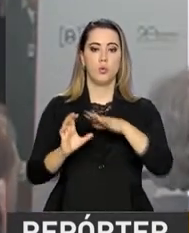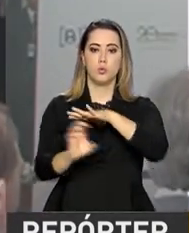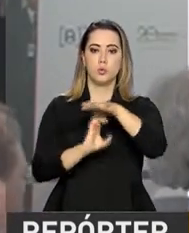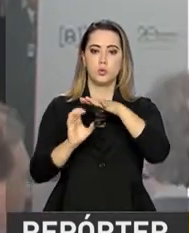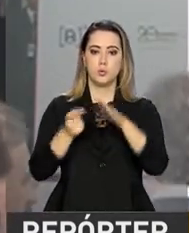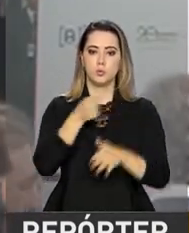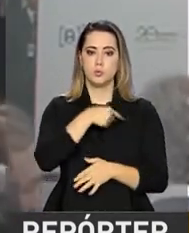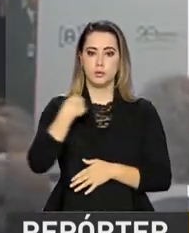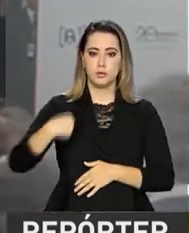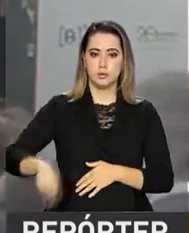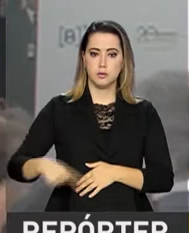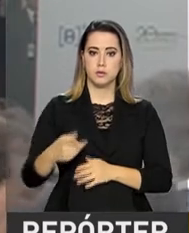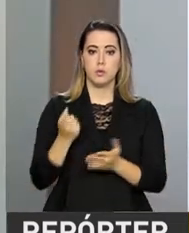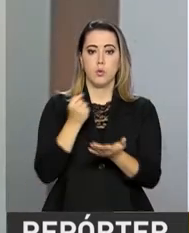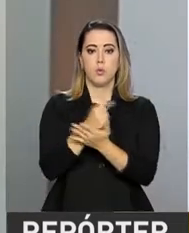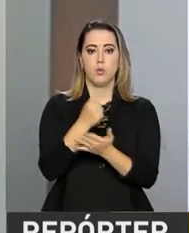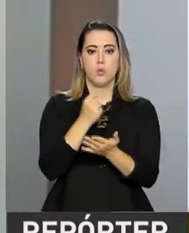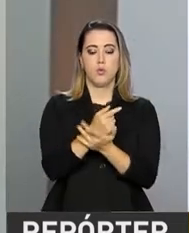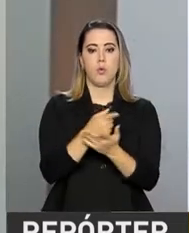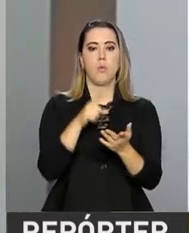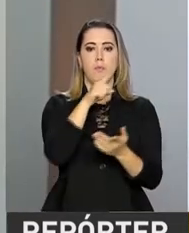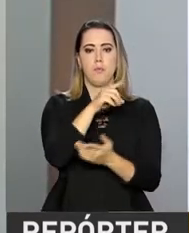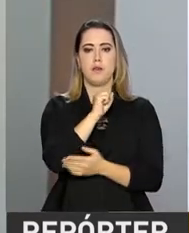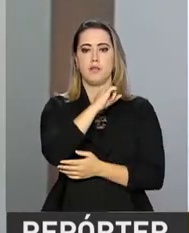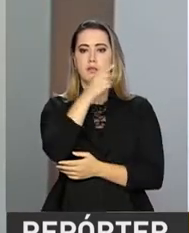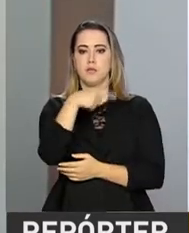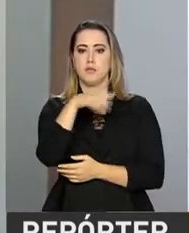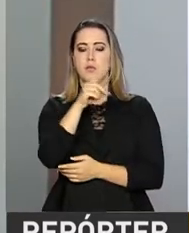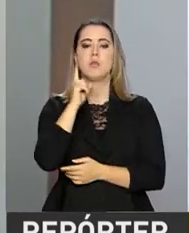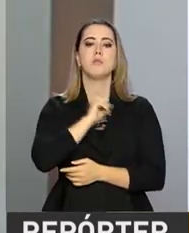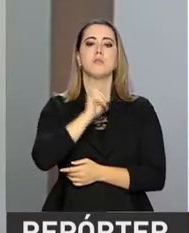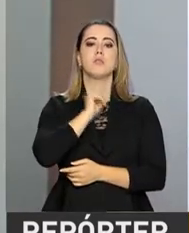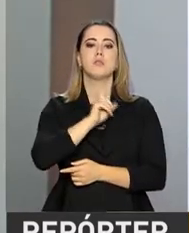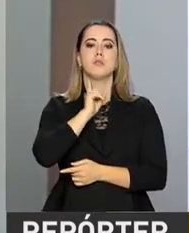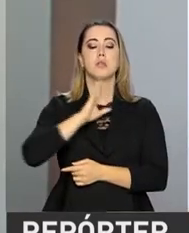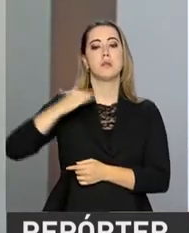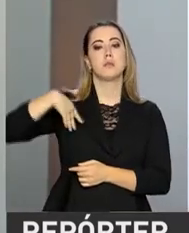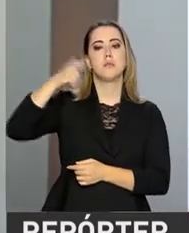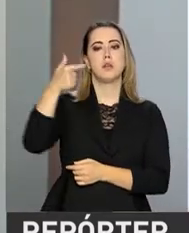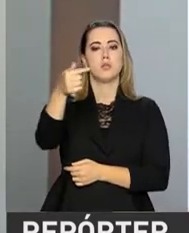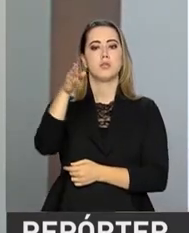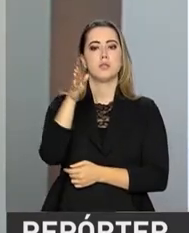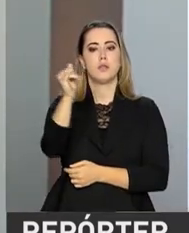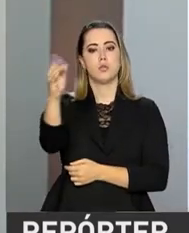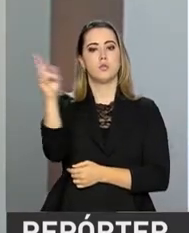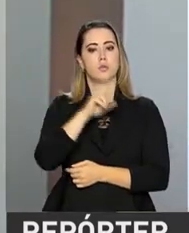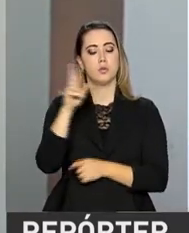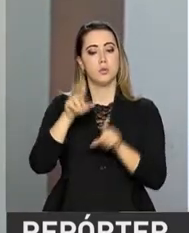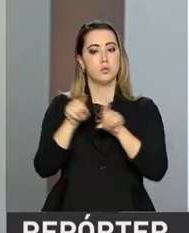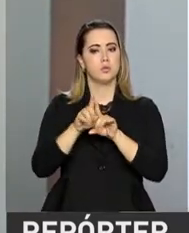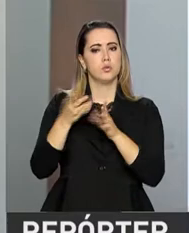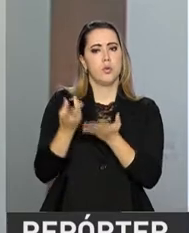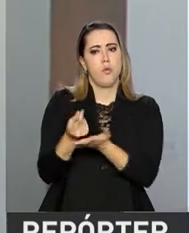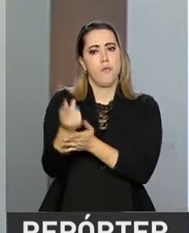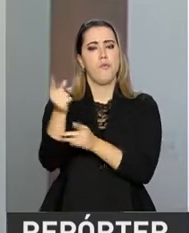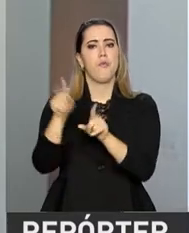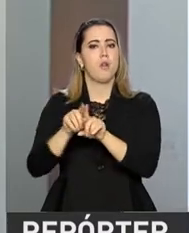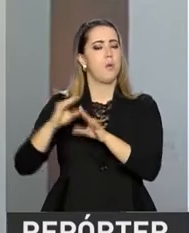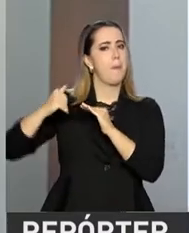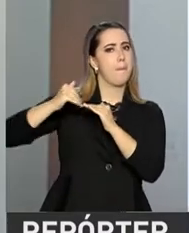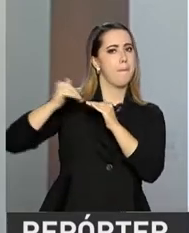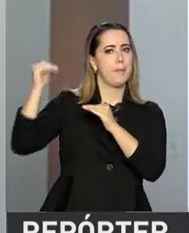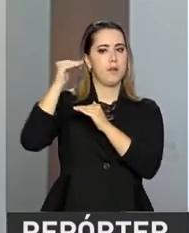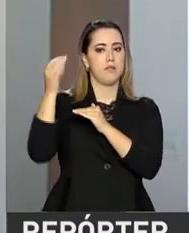com a usina de são simão com o pagamento de mais de 7 bilhões de reais o ágio chegou a seis e meio por cento em